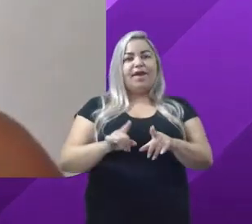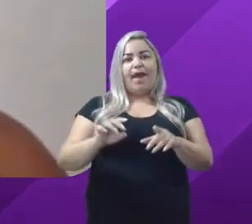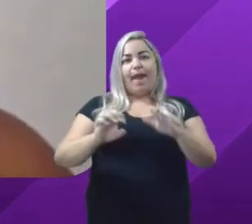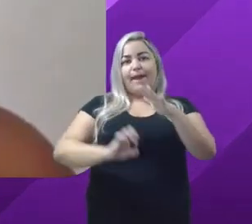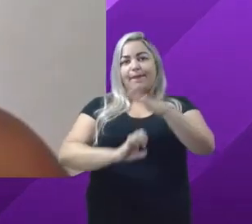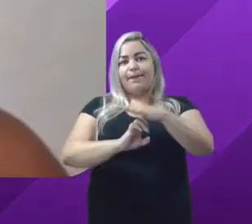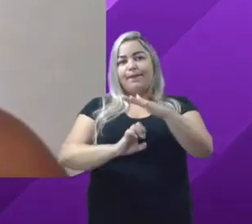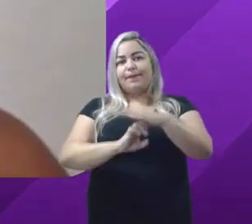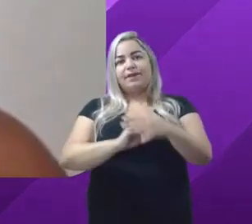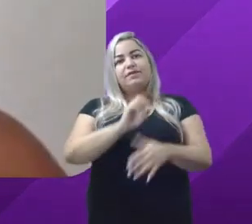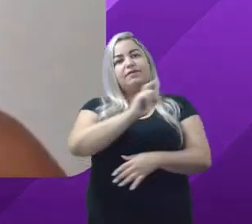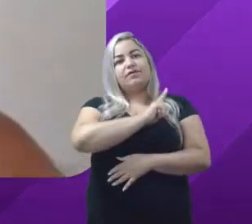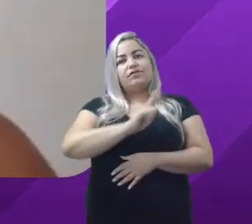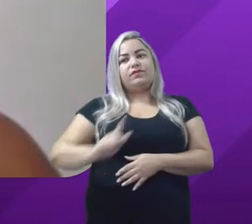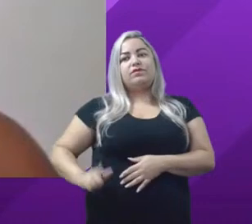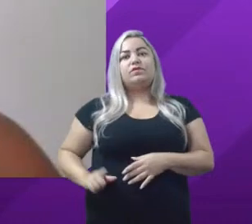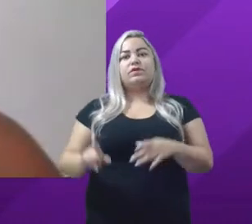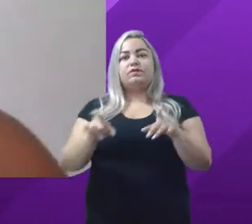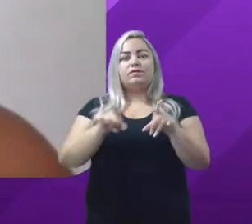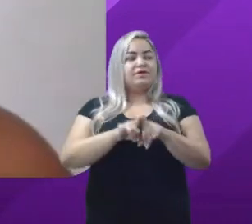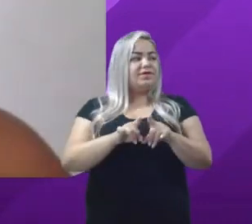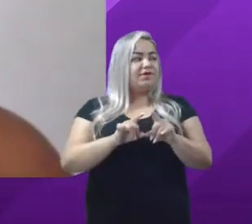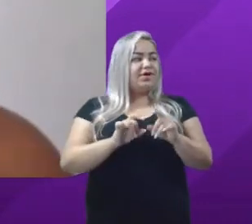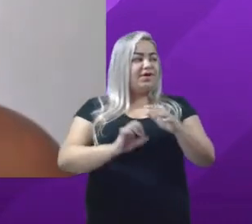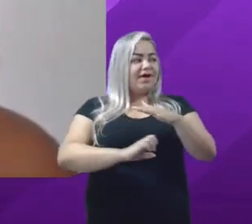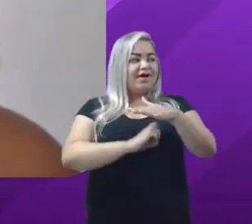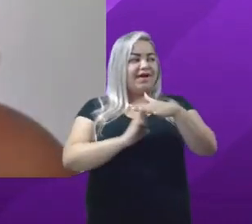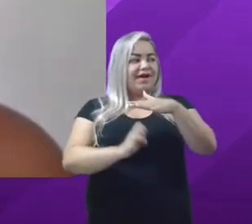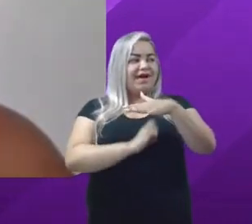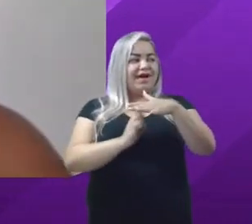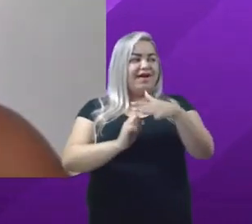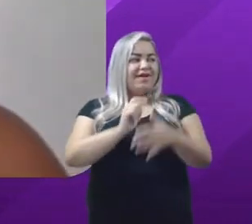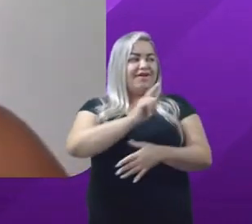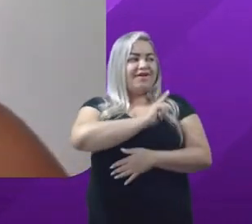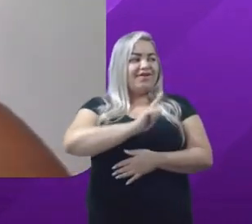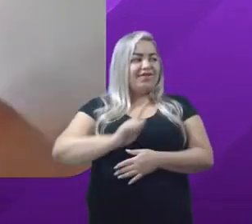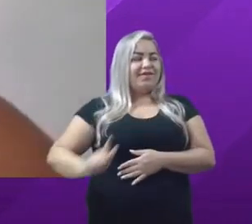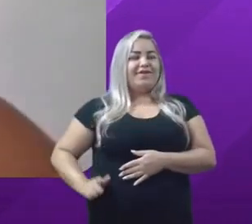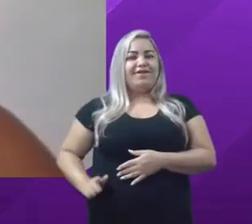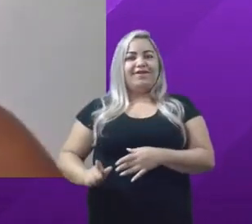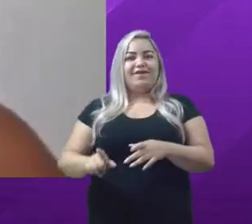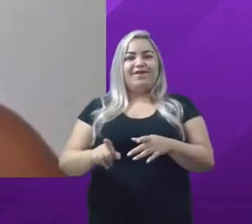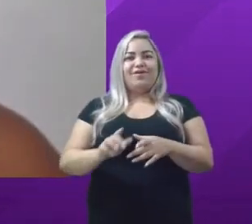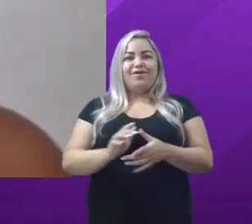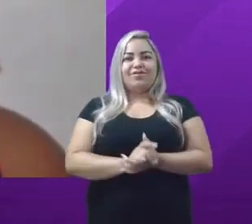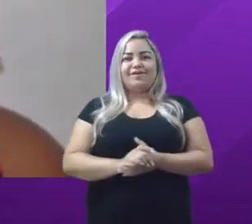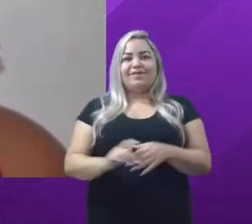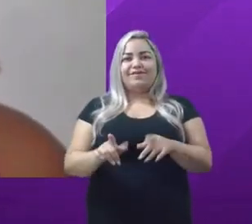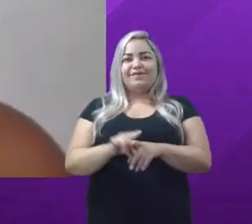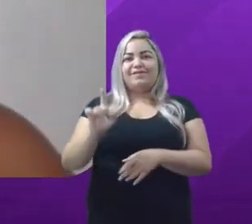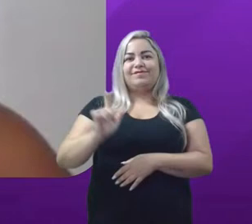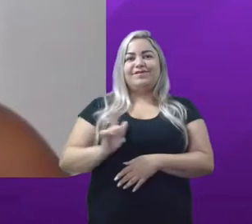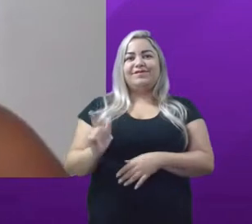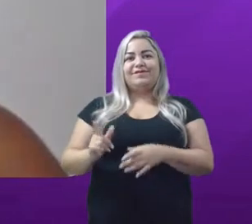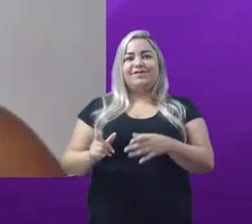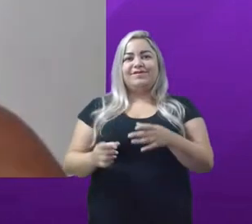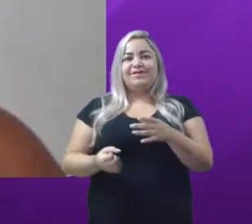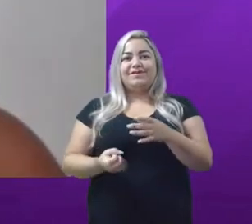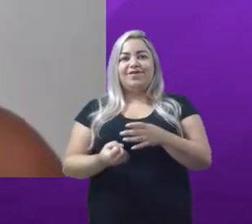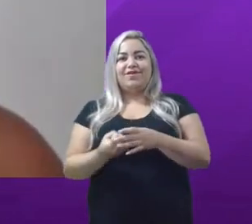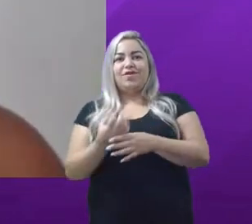as práticas de mercado, principalmente neoliberais, andam de mãos dadas, né? Principalmente gerando